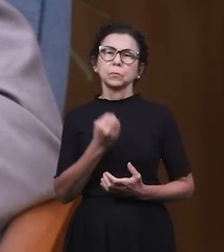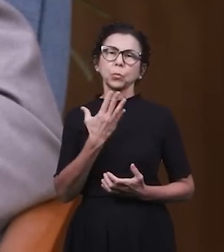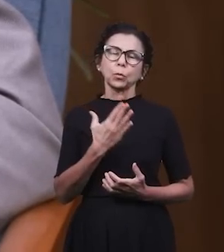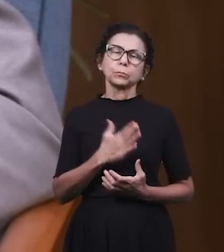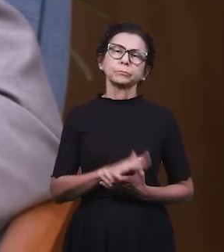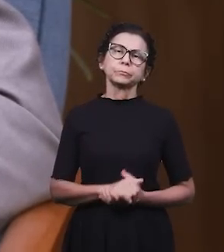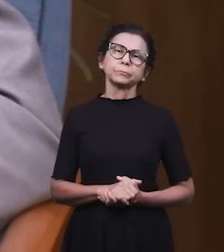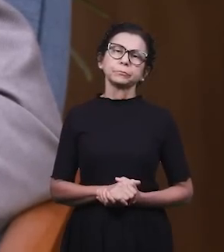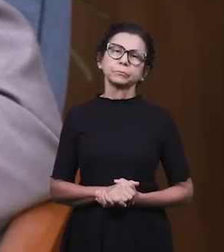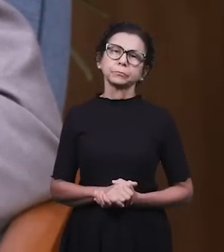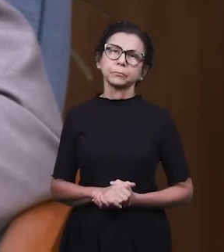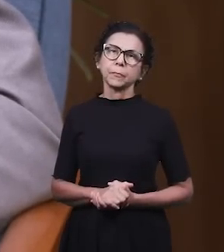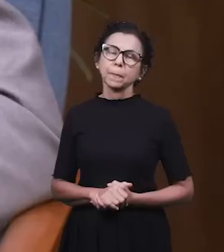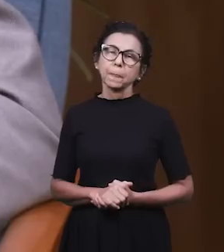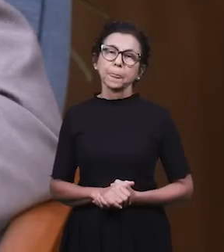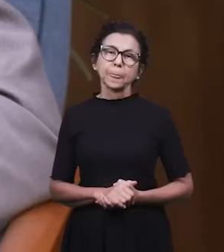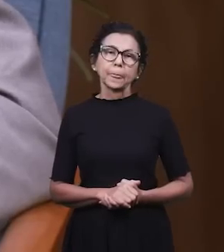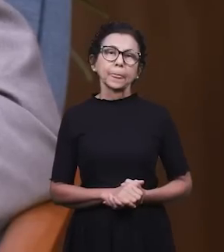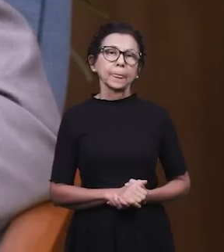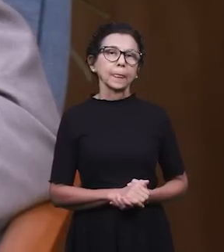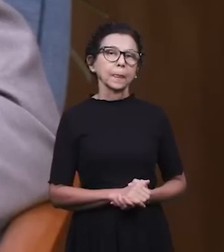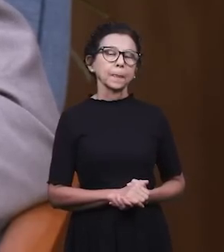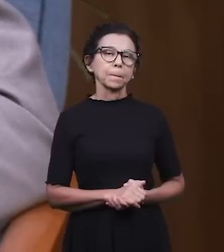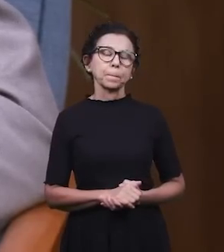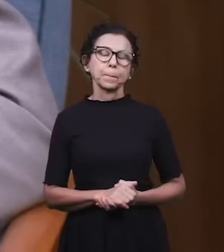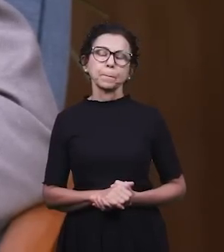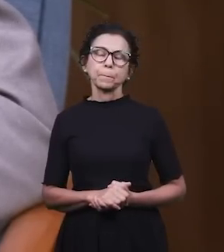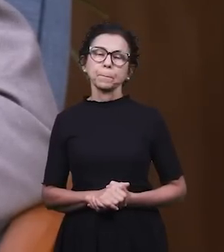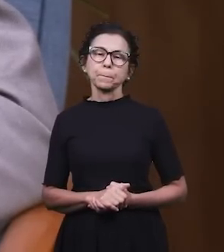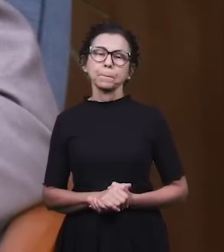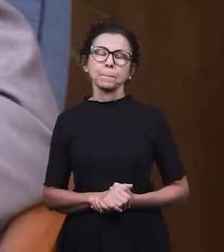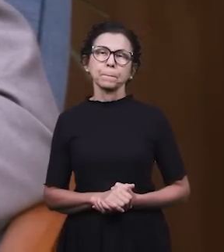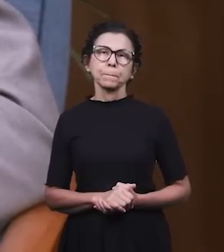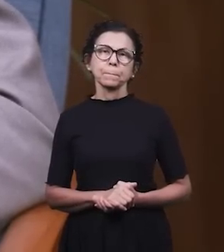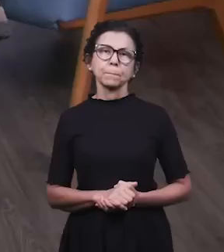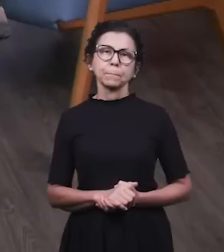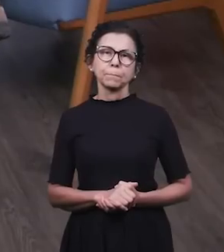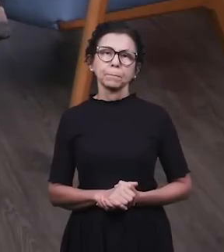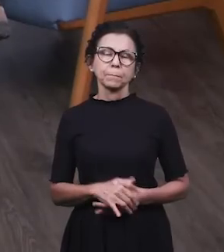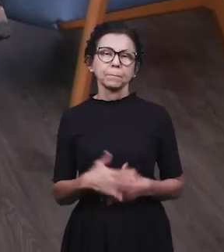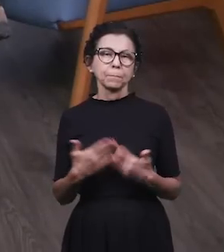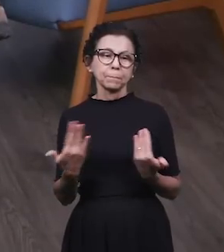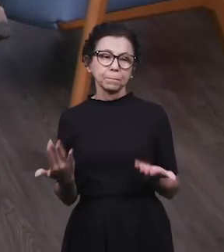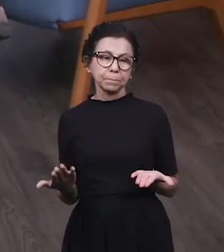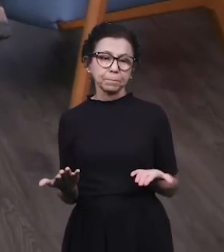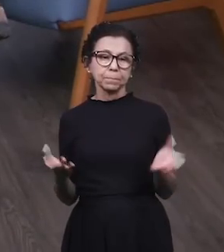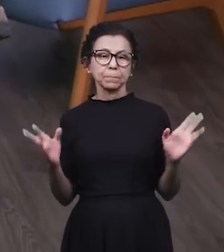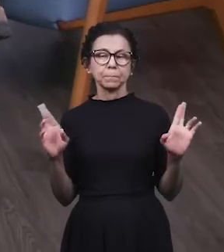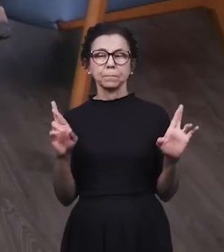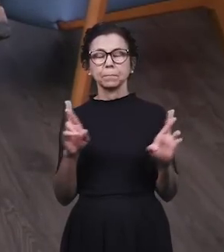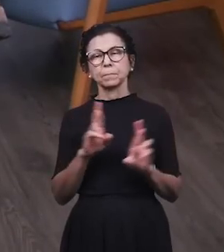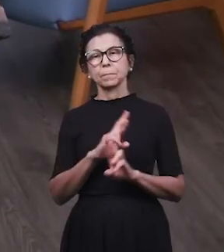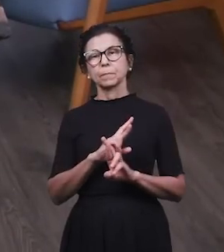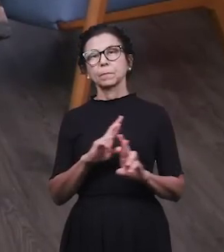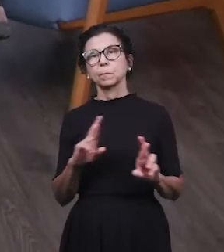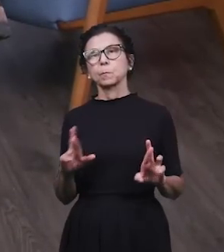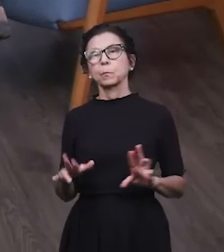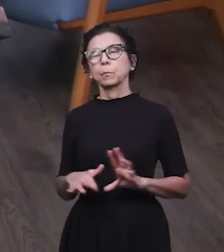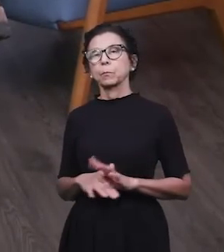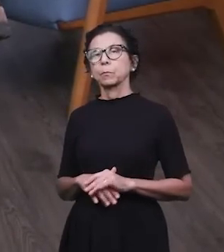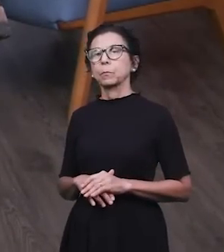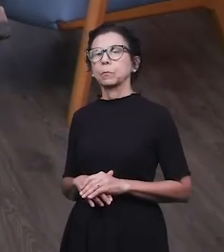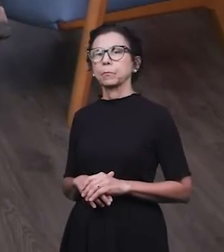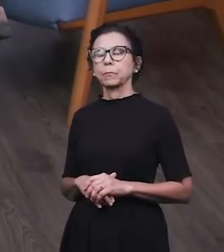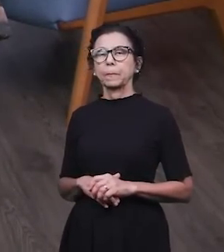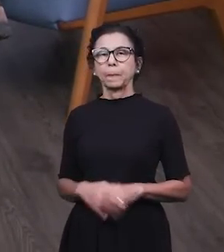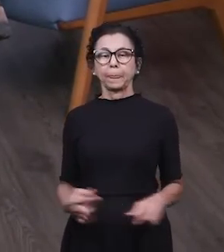é uma boa terra para a palavra de Deus. Amém. Né? Não existe sem frutos. Agora, em relação a essa questão